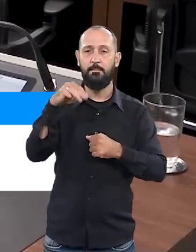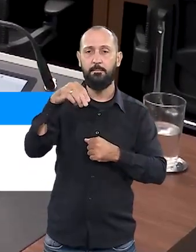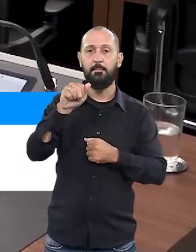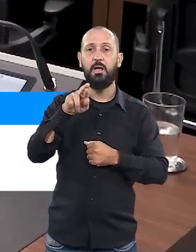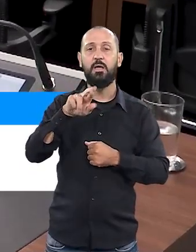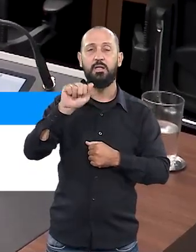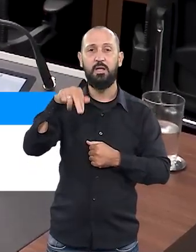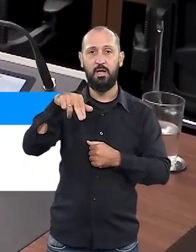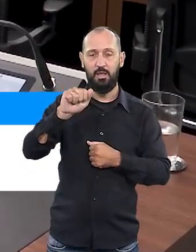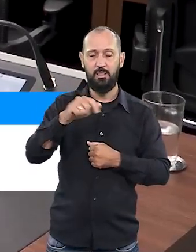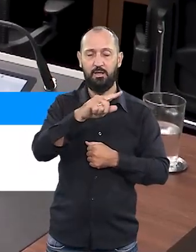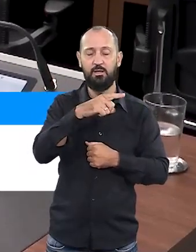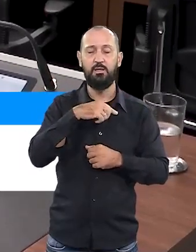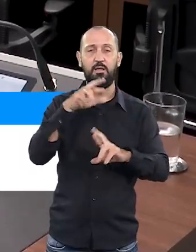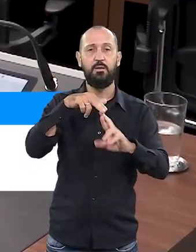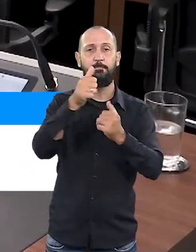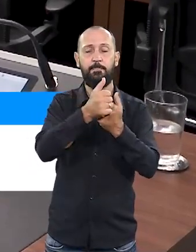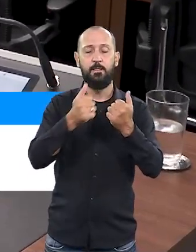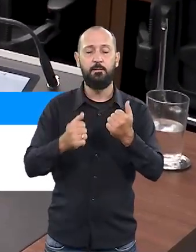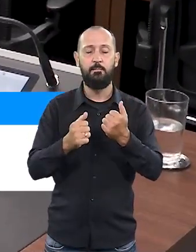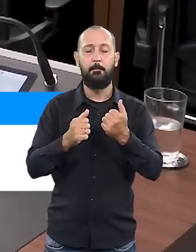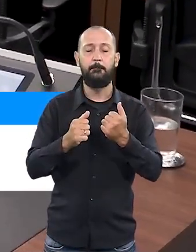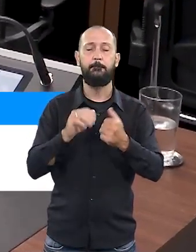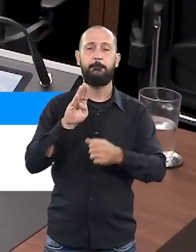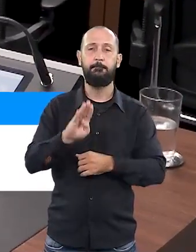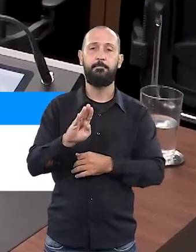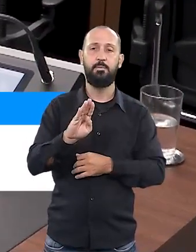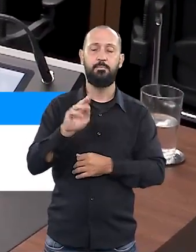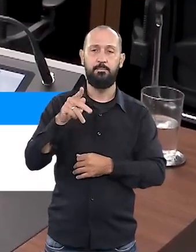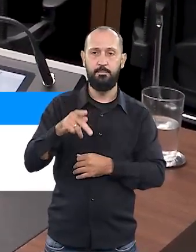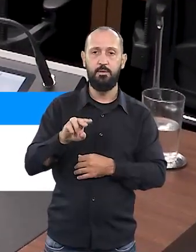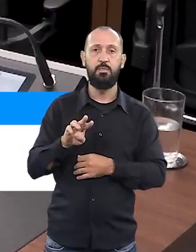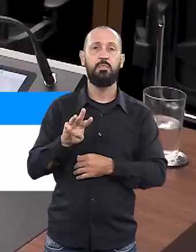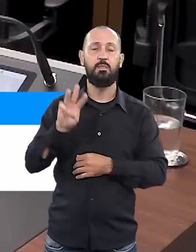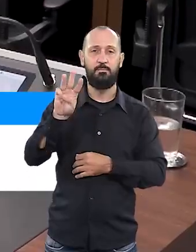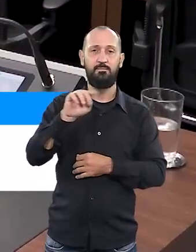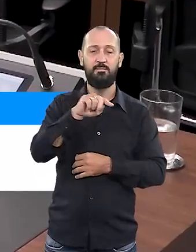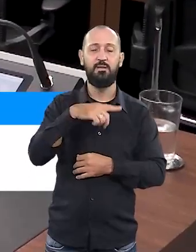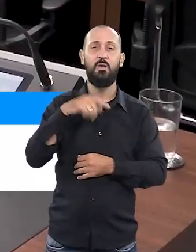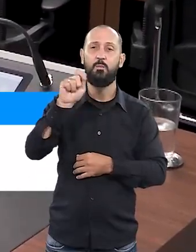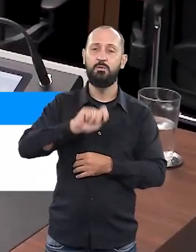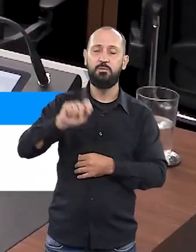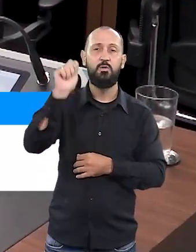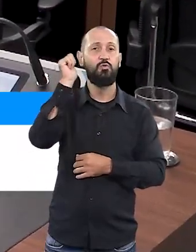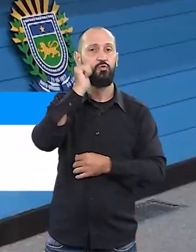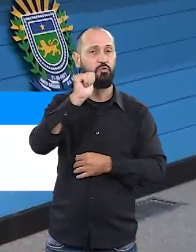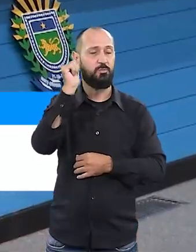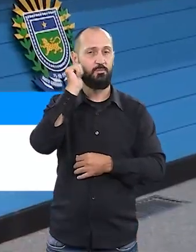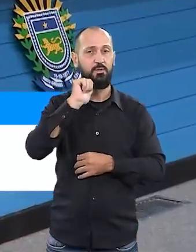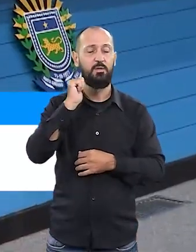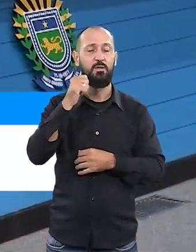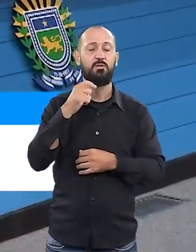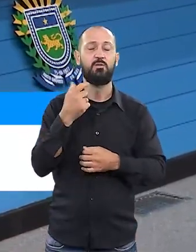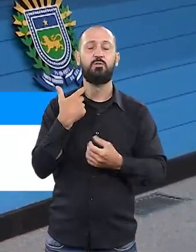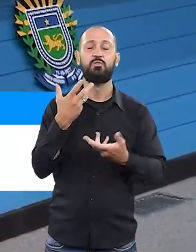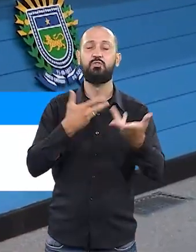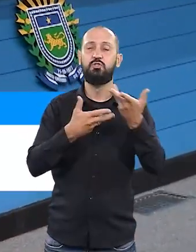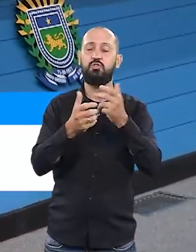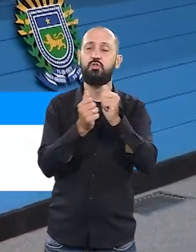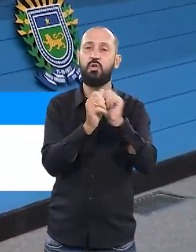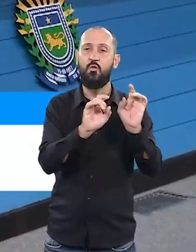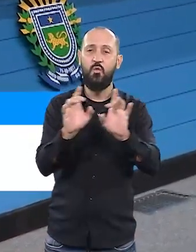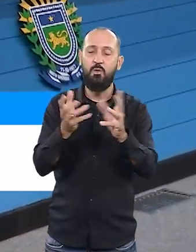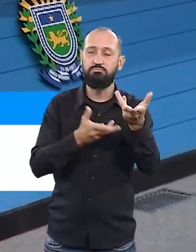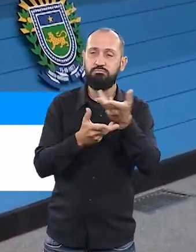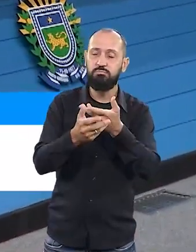Mariana que representa aqui a bpw que é uma associação de mulheres de negócios e